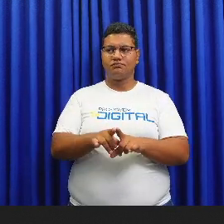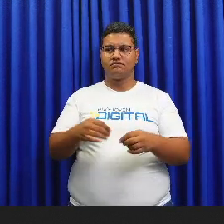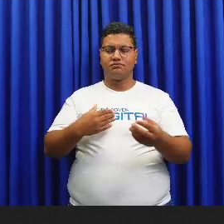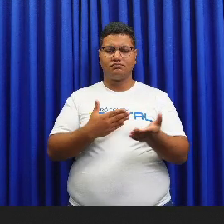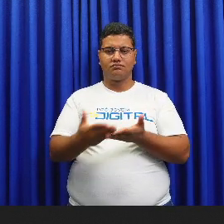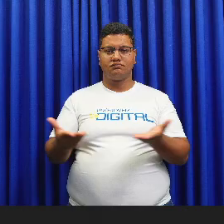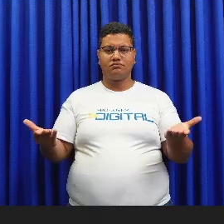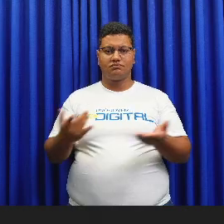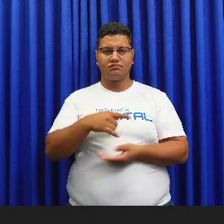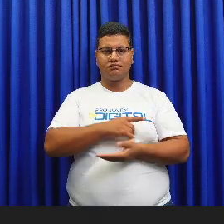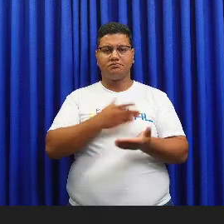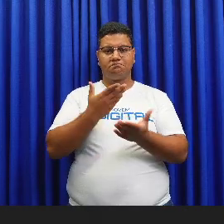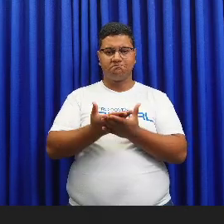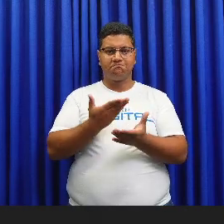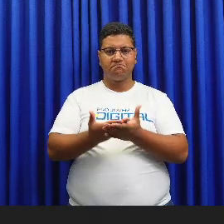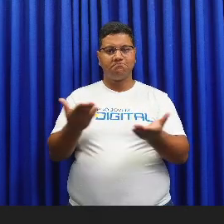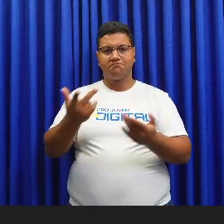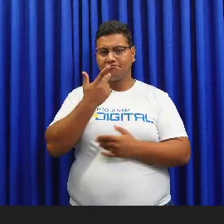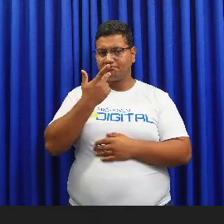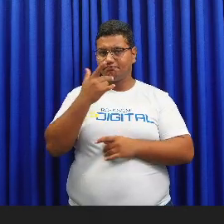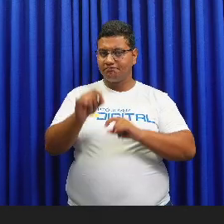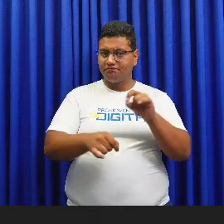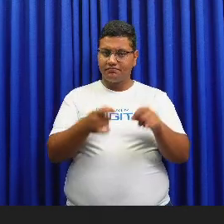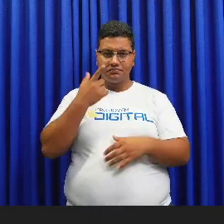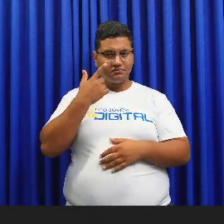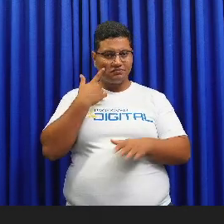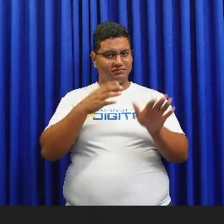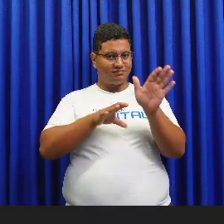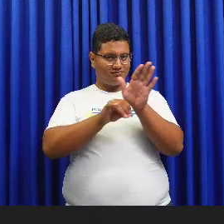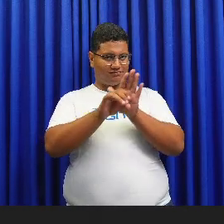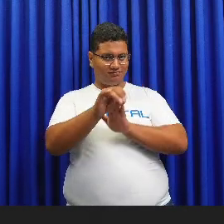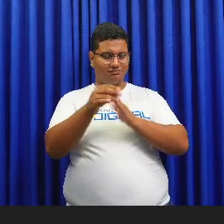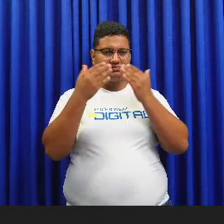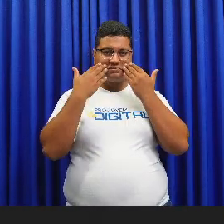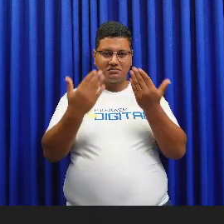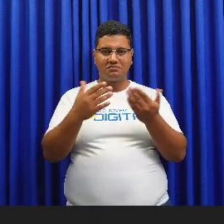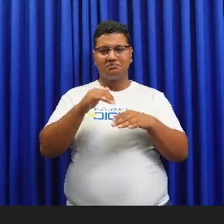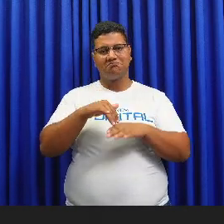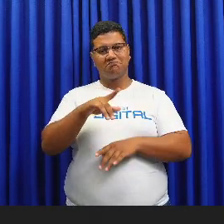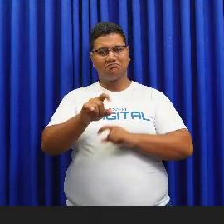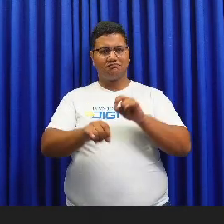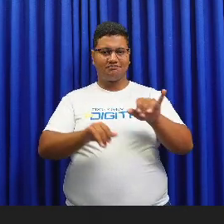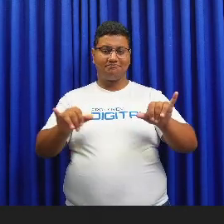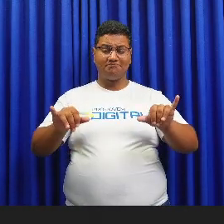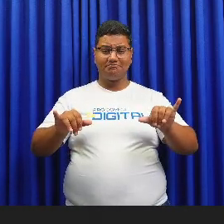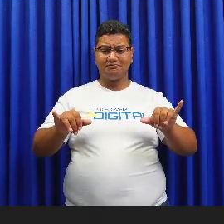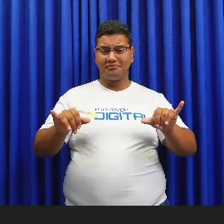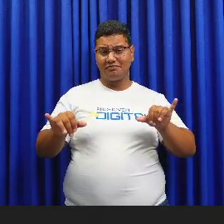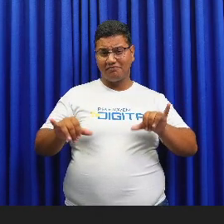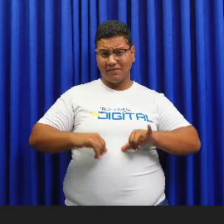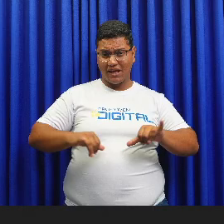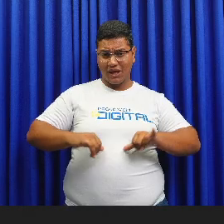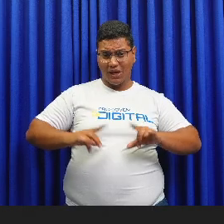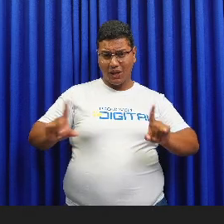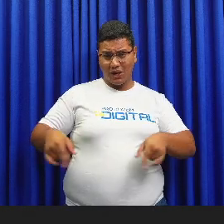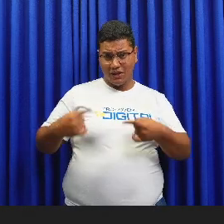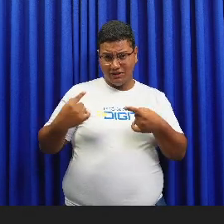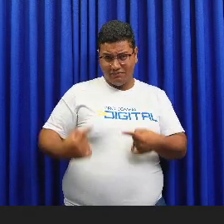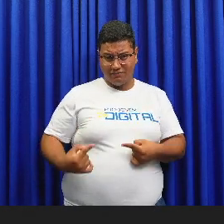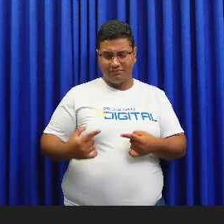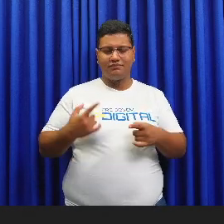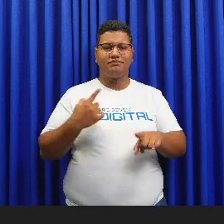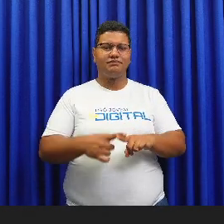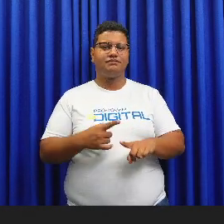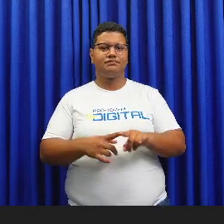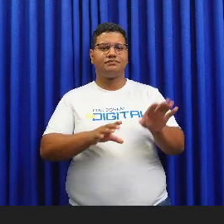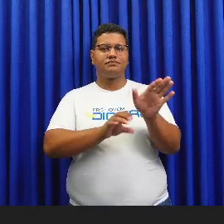início dessa aula eu justamente falei, olha, o Google Apresentações foi é o que mais sofre com a concorrência?